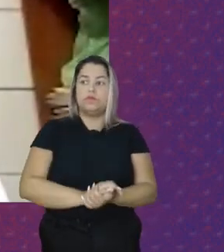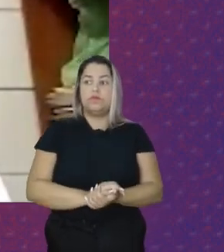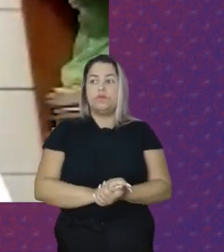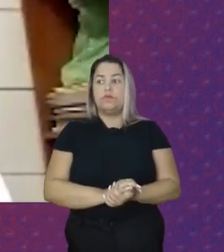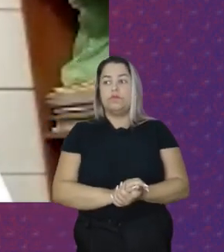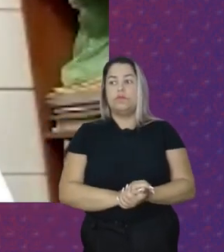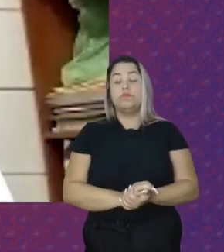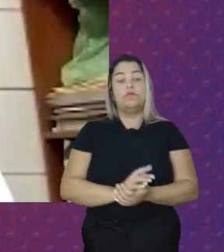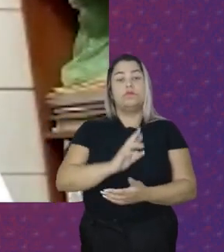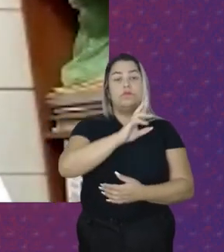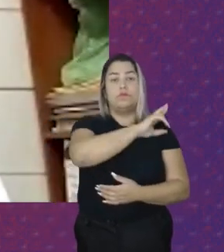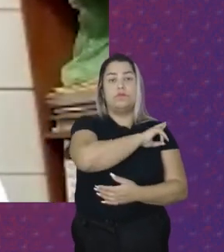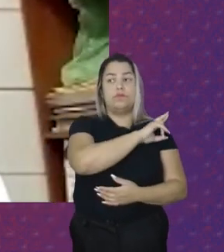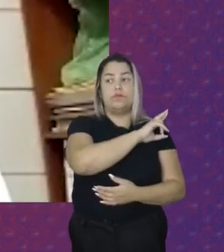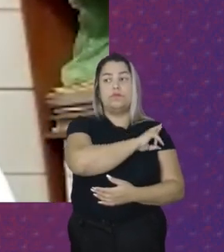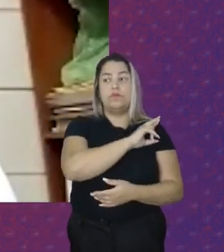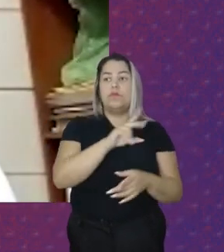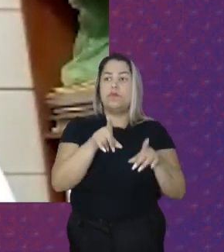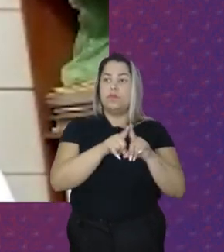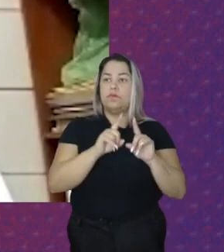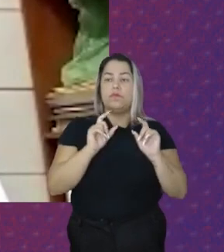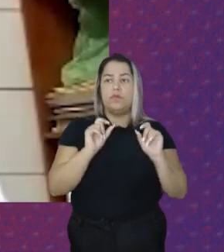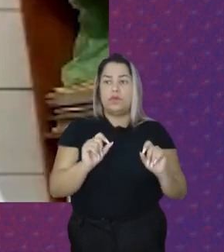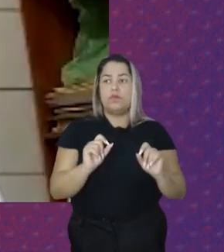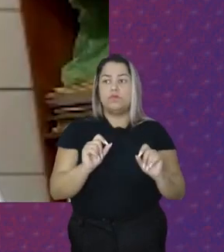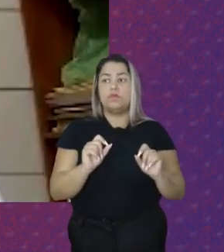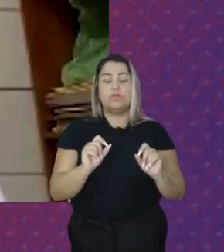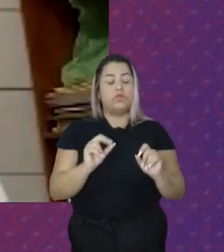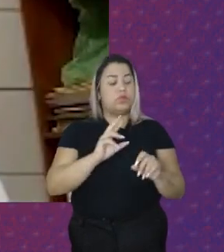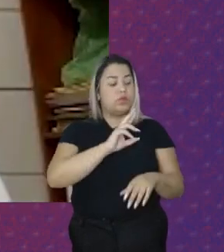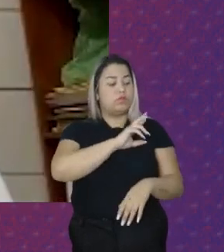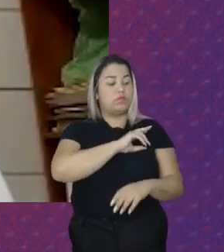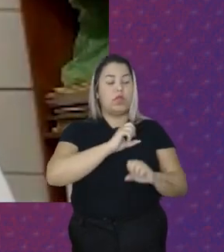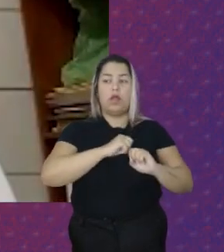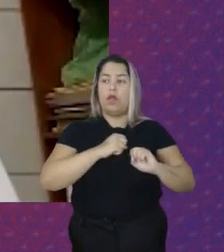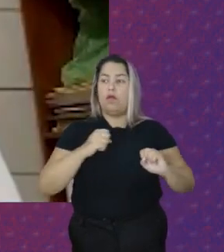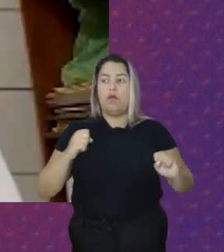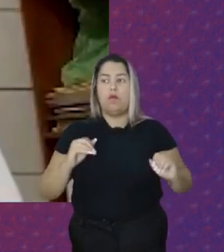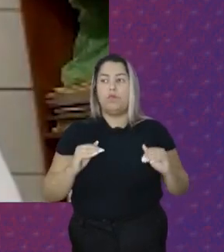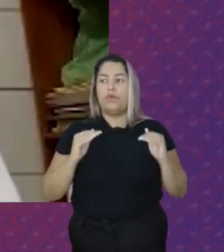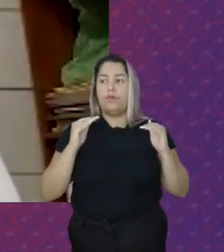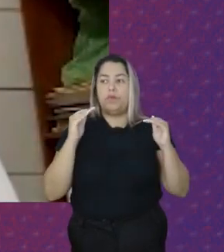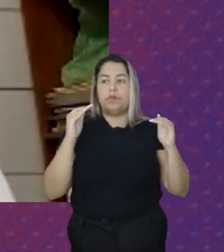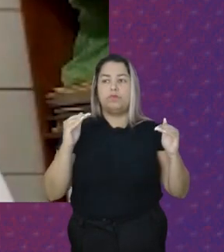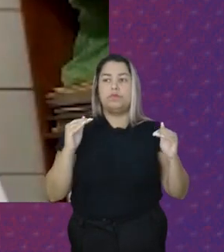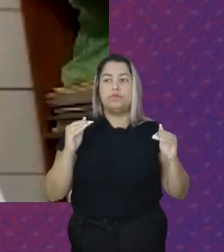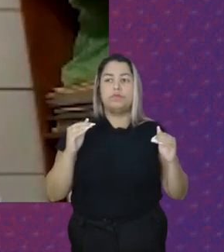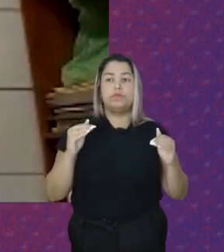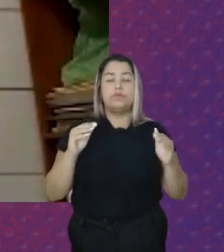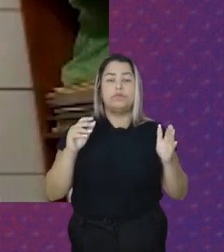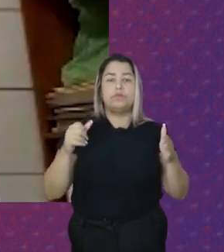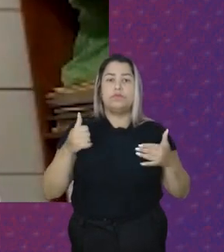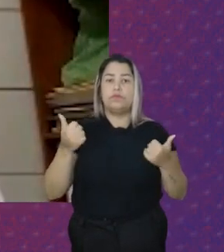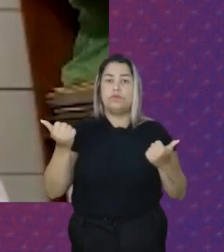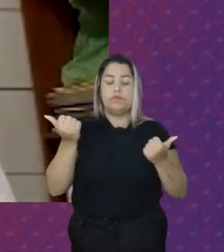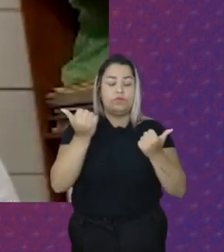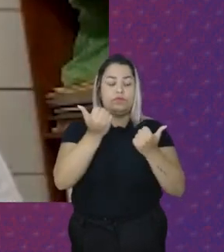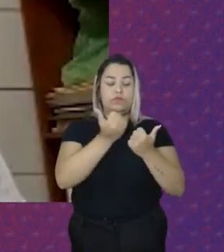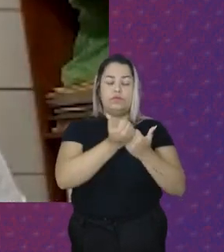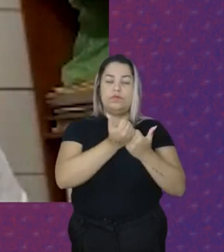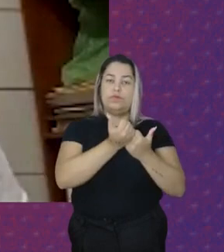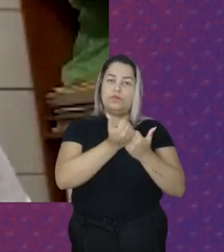Além da responsabilidade, né, porque é uma responsabilidade muito grande, até porque eu substituí, né, eu